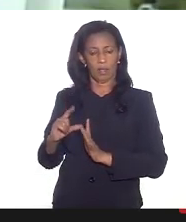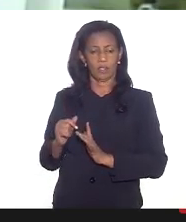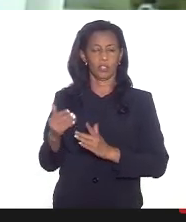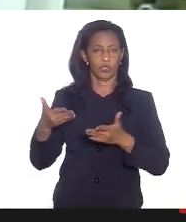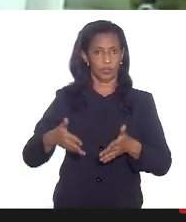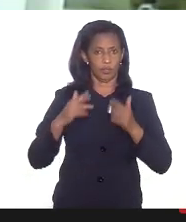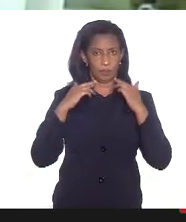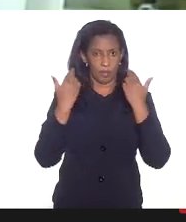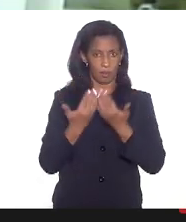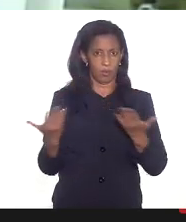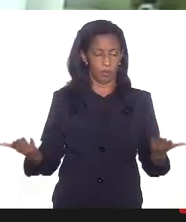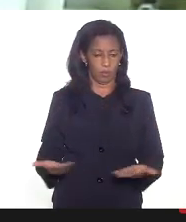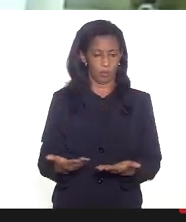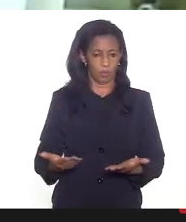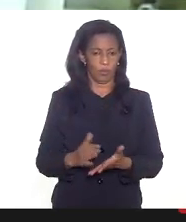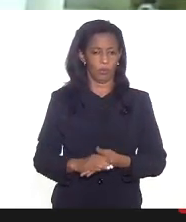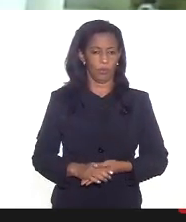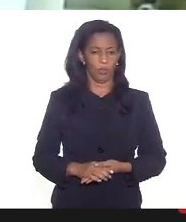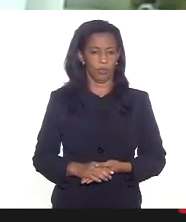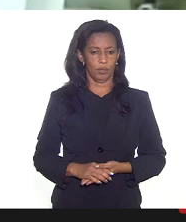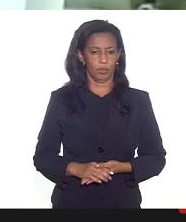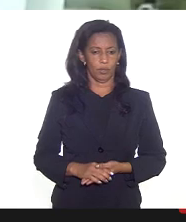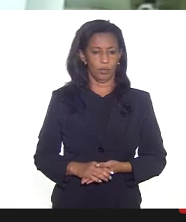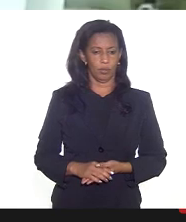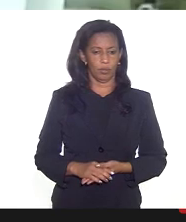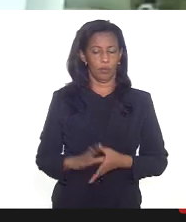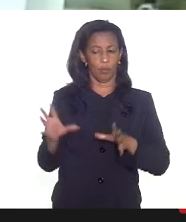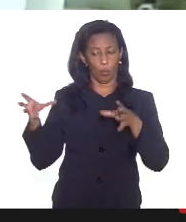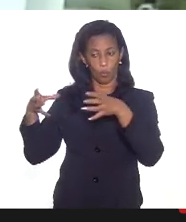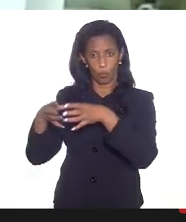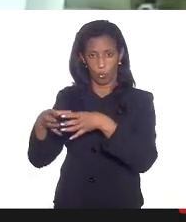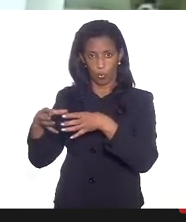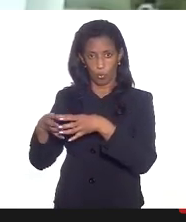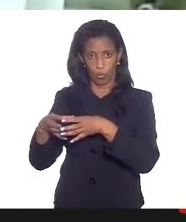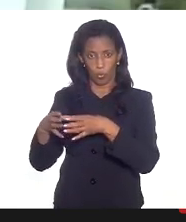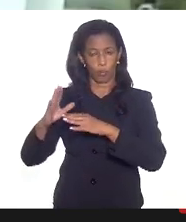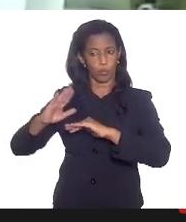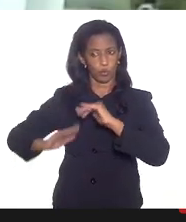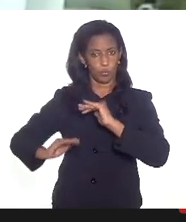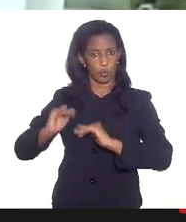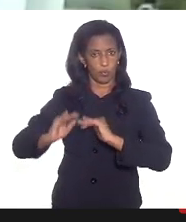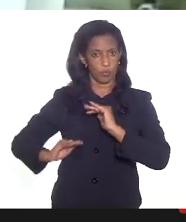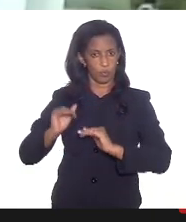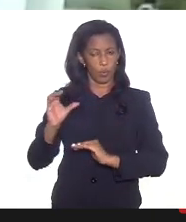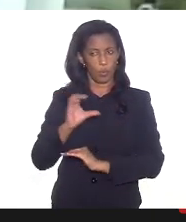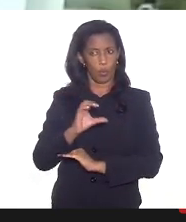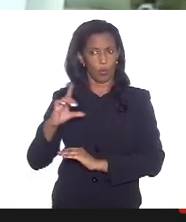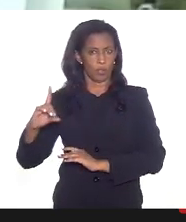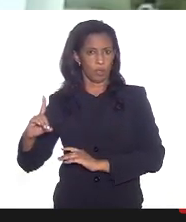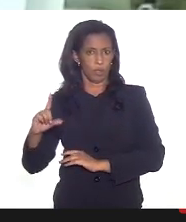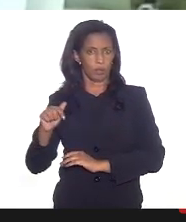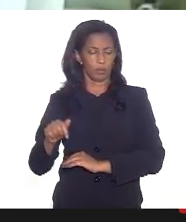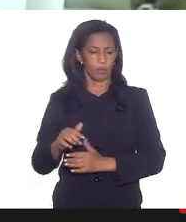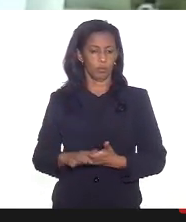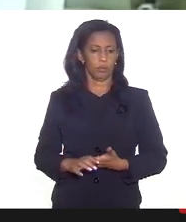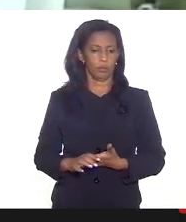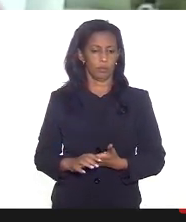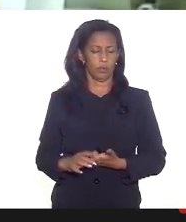pedir para Audiência hoje eu vou consultar um grupo de profissionais coordenadores de